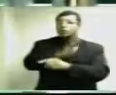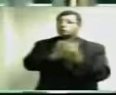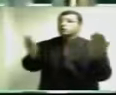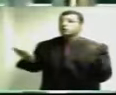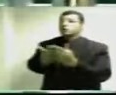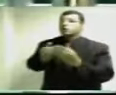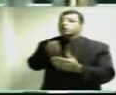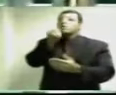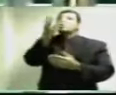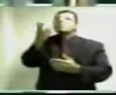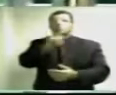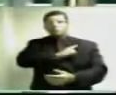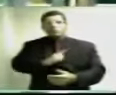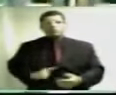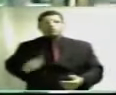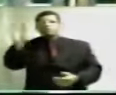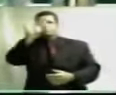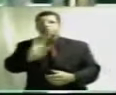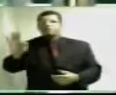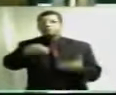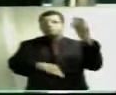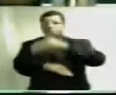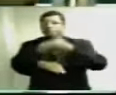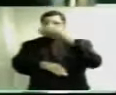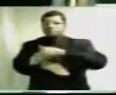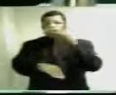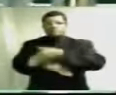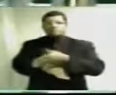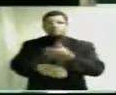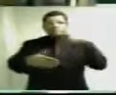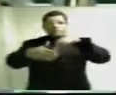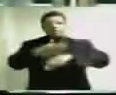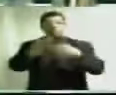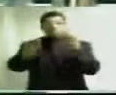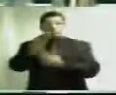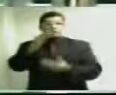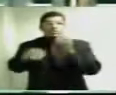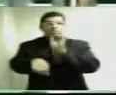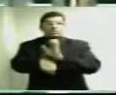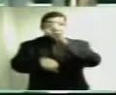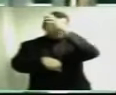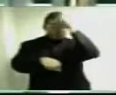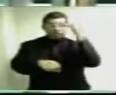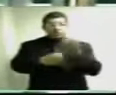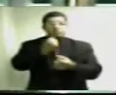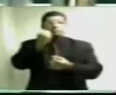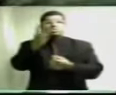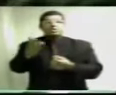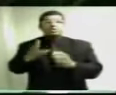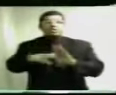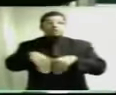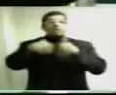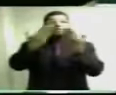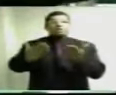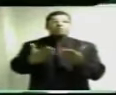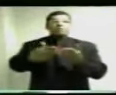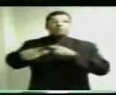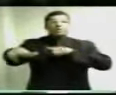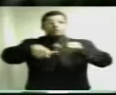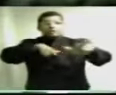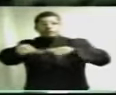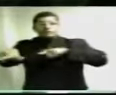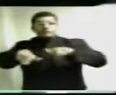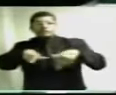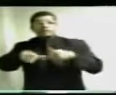Vossa Excelência, quanto o governo federal botou em investimento na Copa do Mundo a fundo perdido no estado do Amazonas? Qual foi a